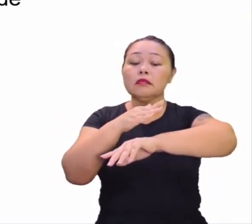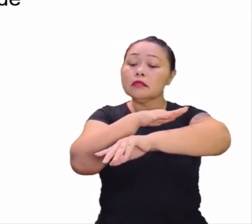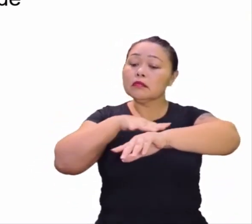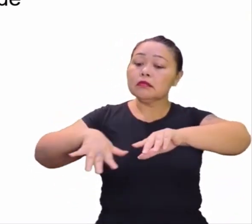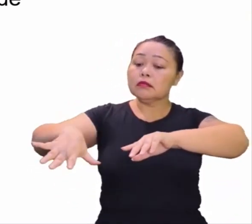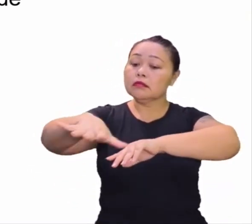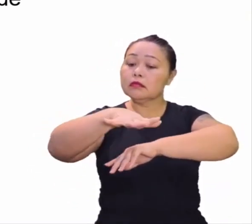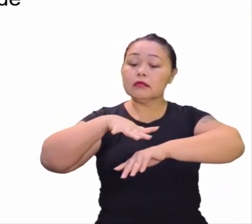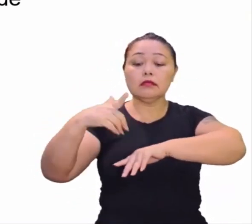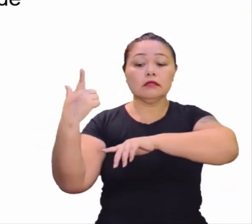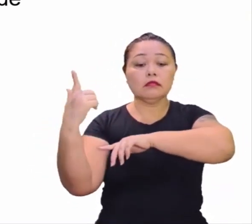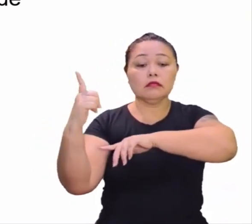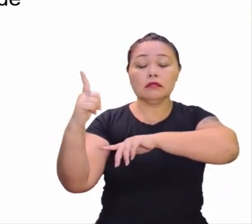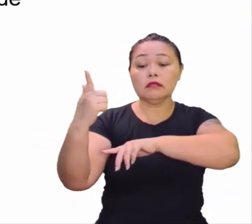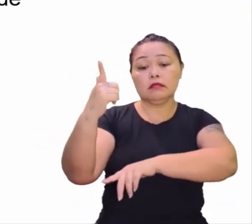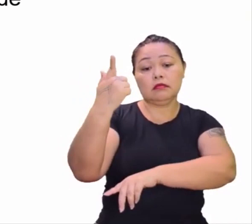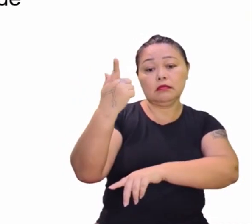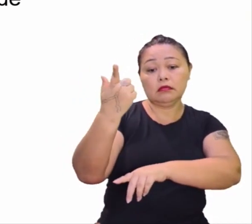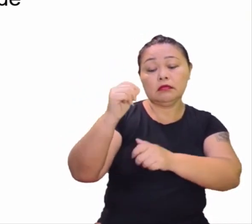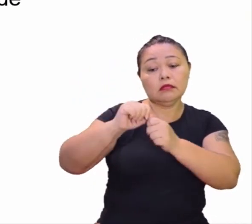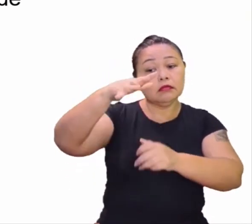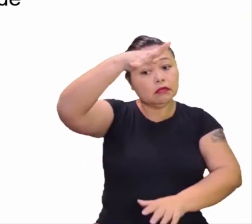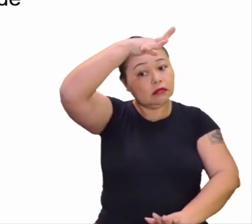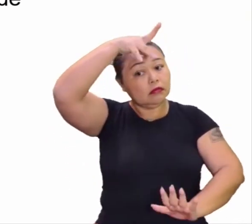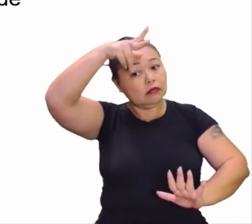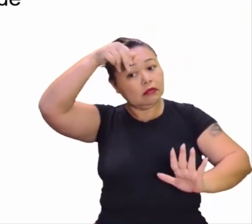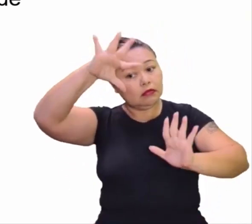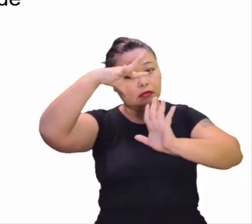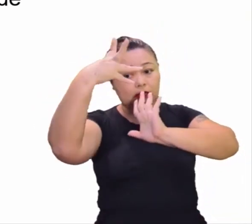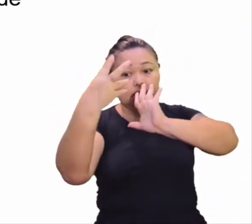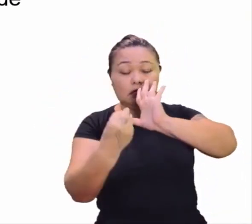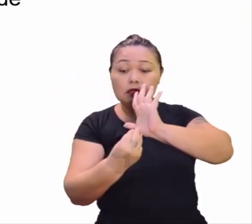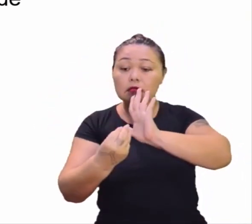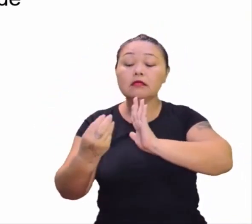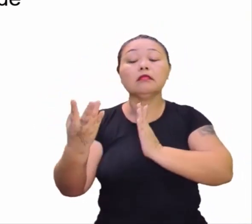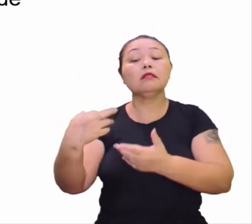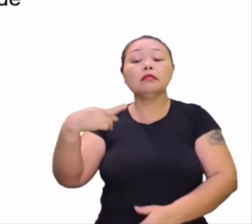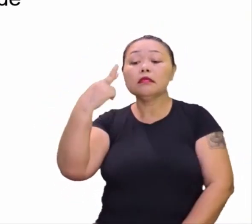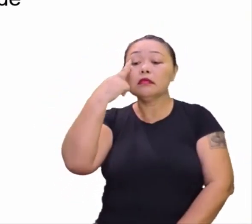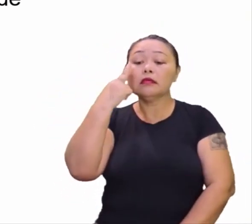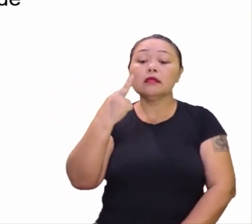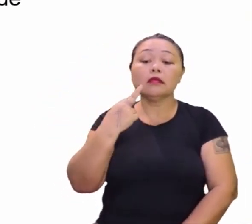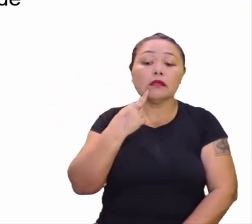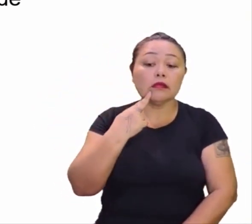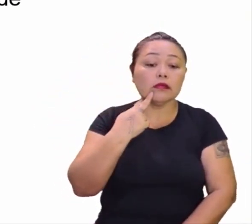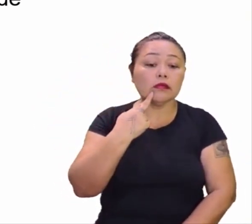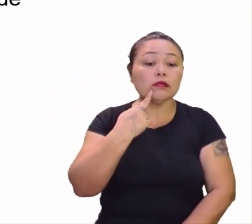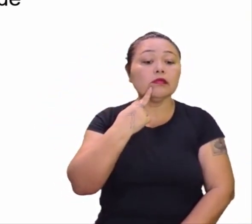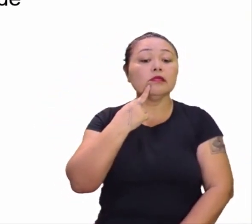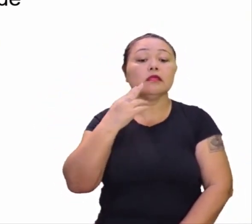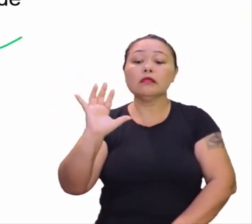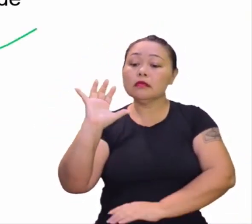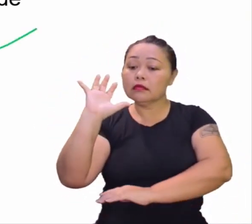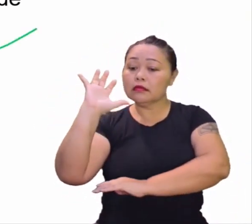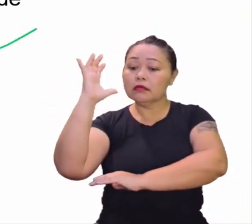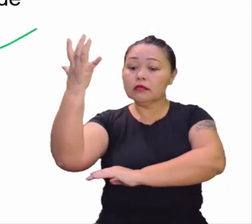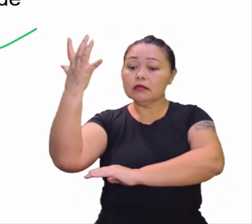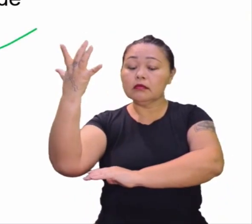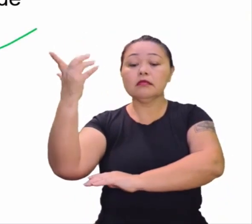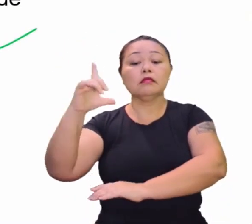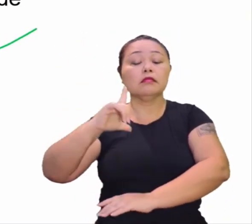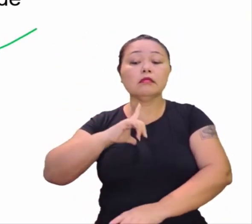geográfica, a geografia física da Amazônia e de Rondônia, os aspectos climáticos de